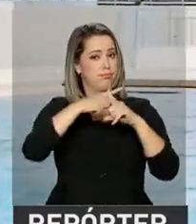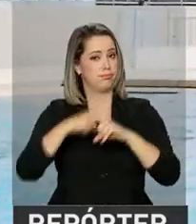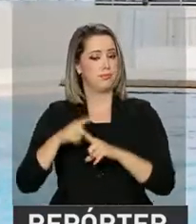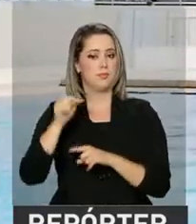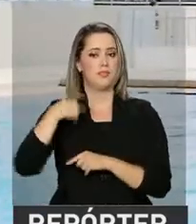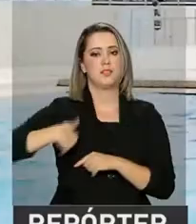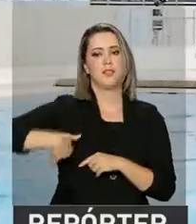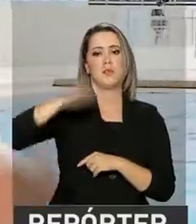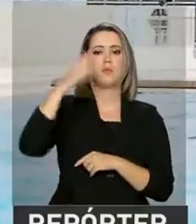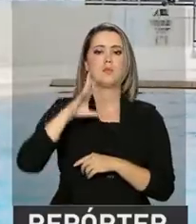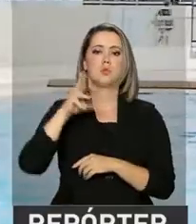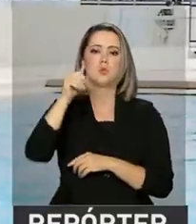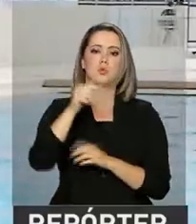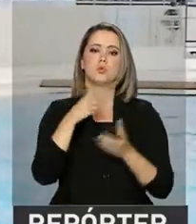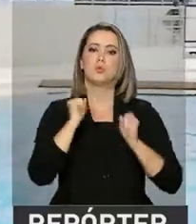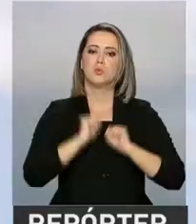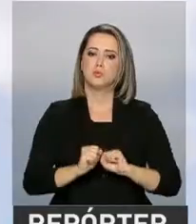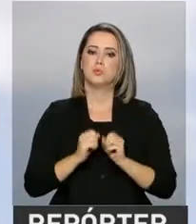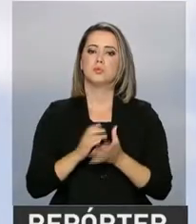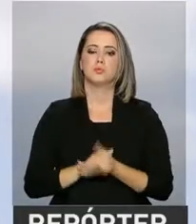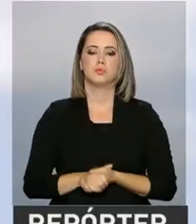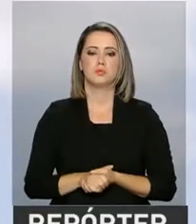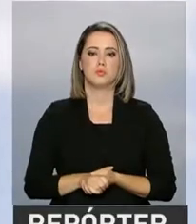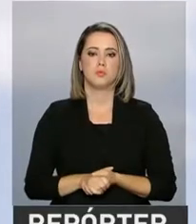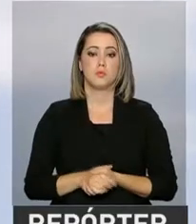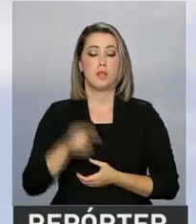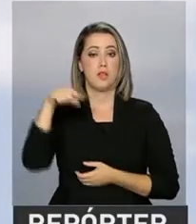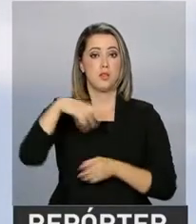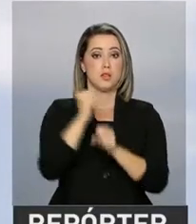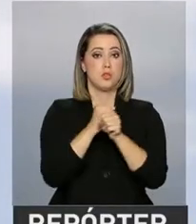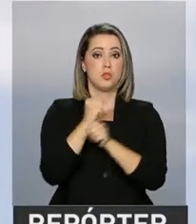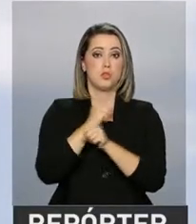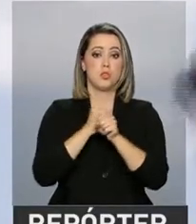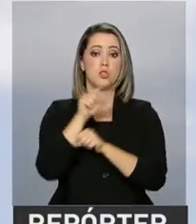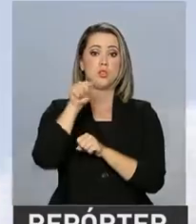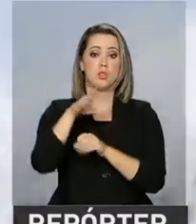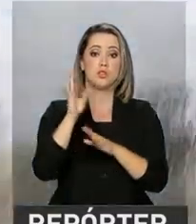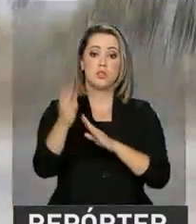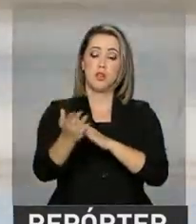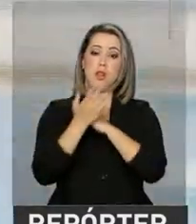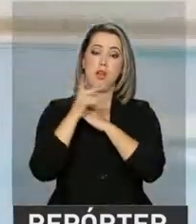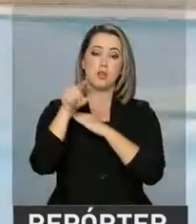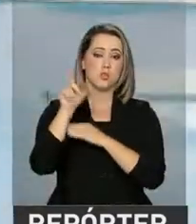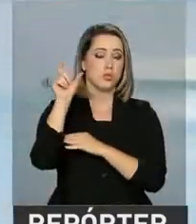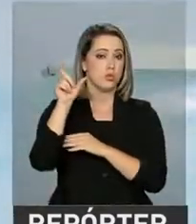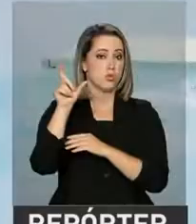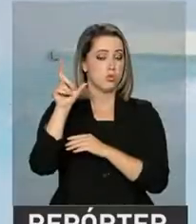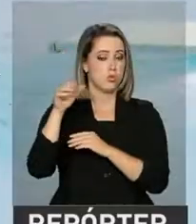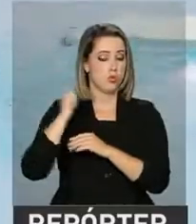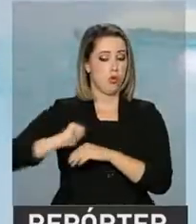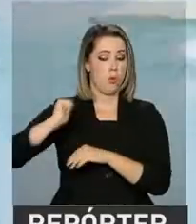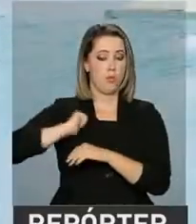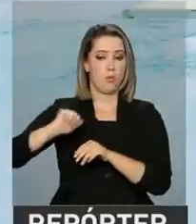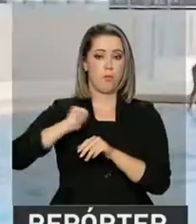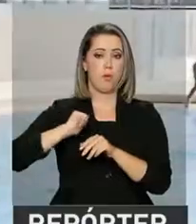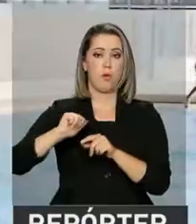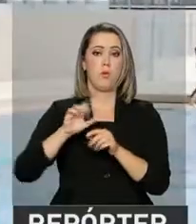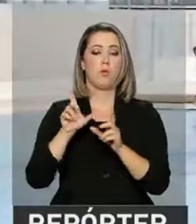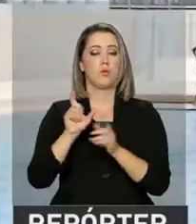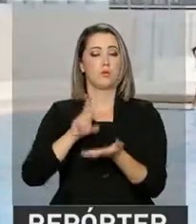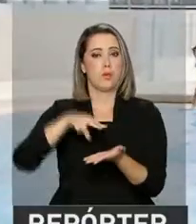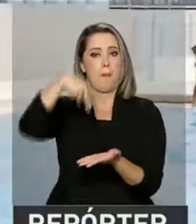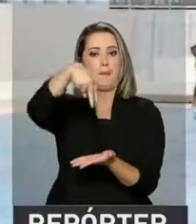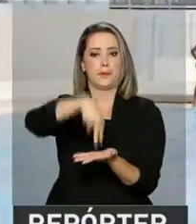tenha sido praticamente todas as competições possíveis este ano o saltador está entre os atletas beneficiados com o bolsa pode do governo federal ela